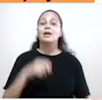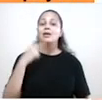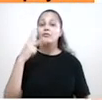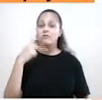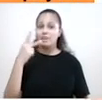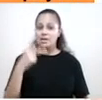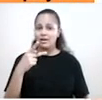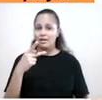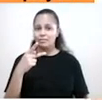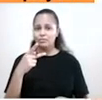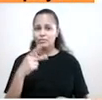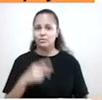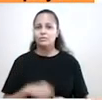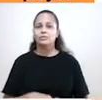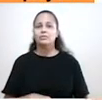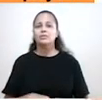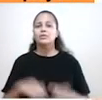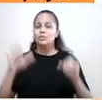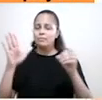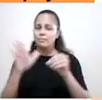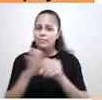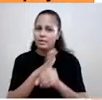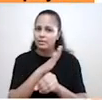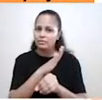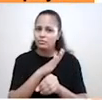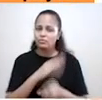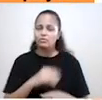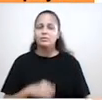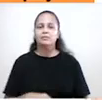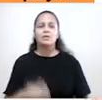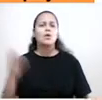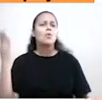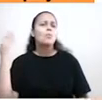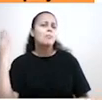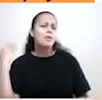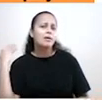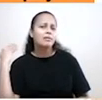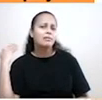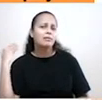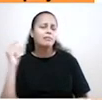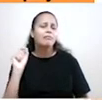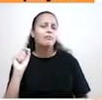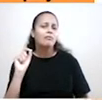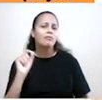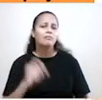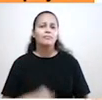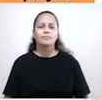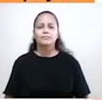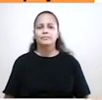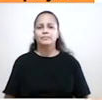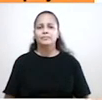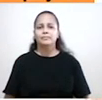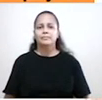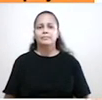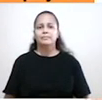Quando falamos sobre preencher, fill. Passado e particípio,